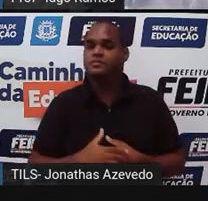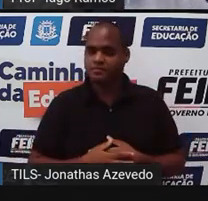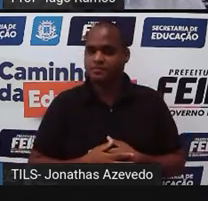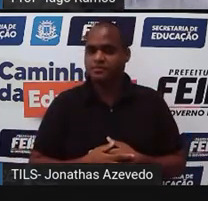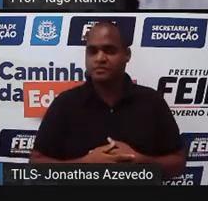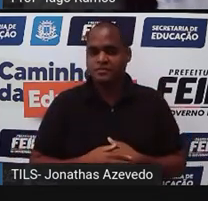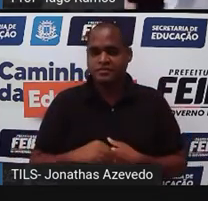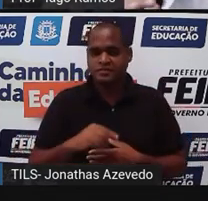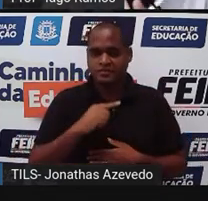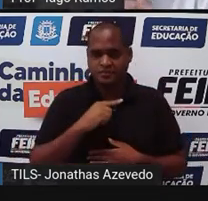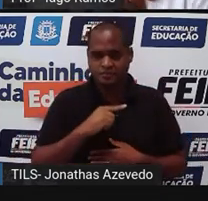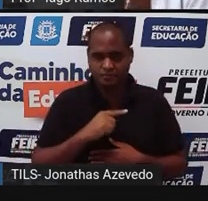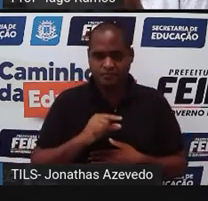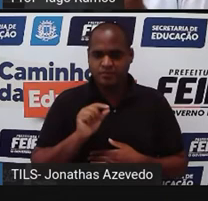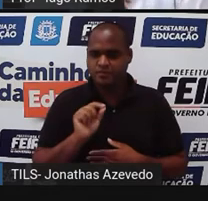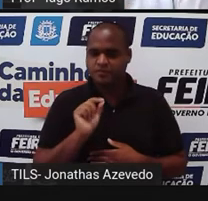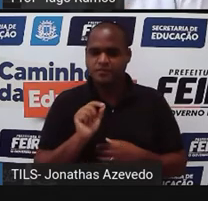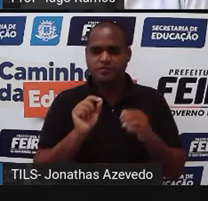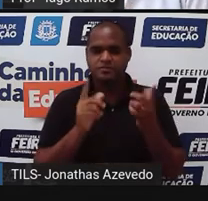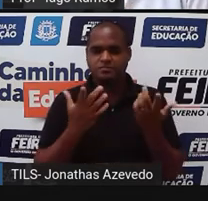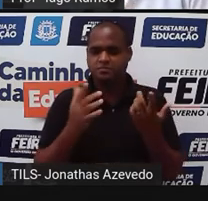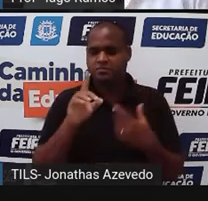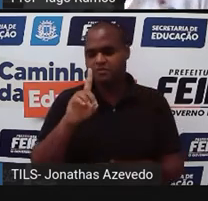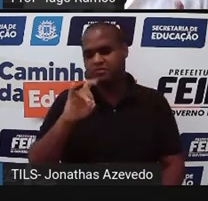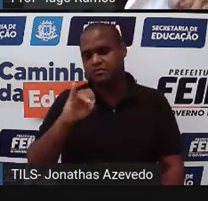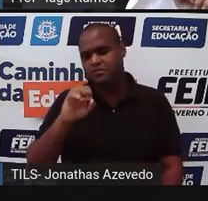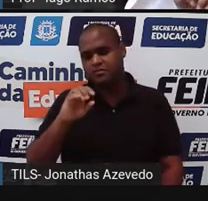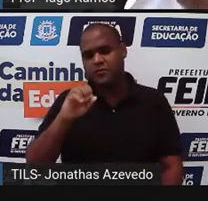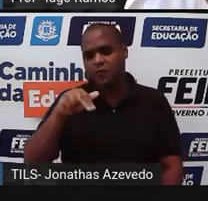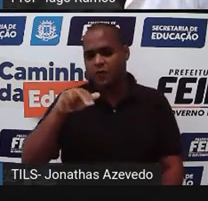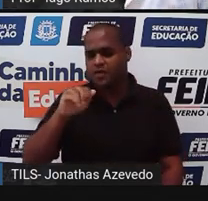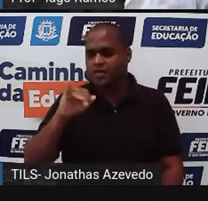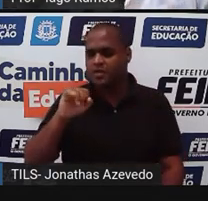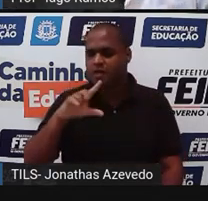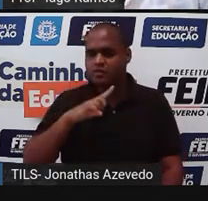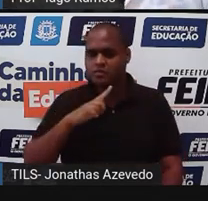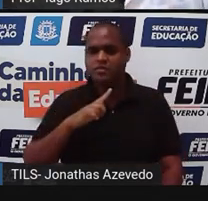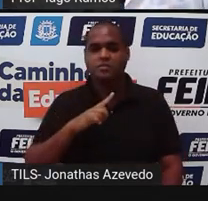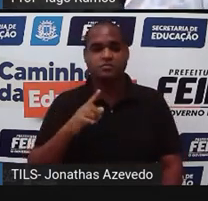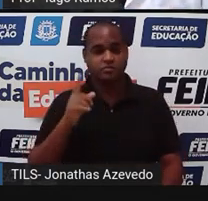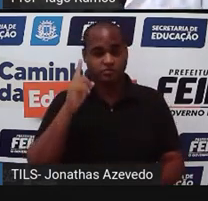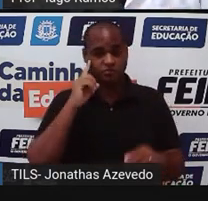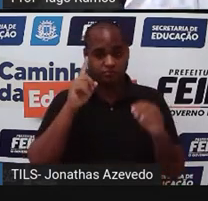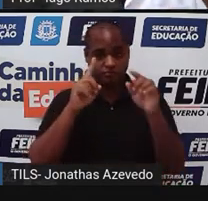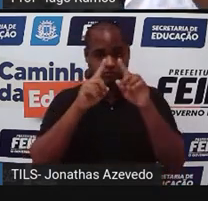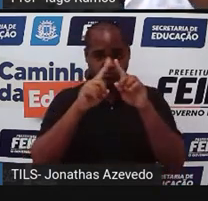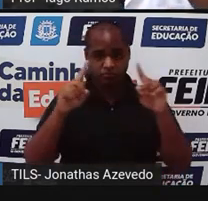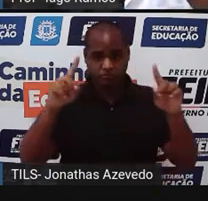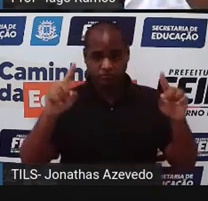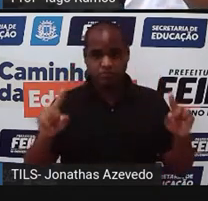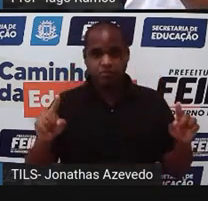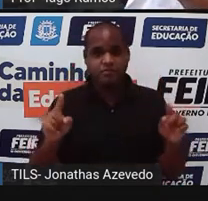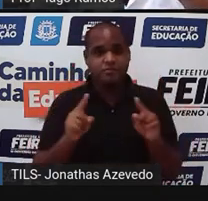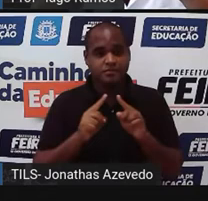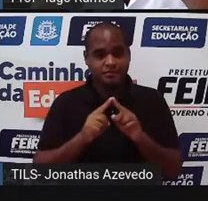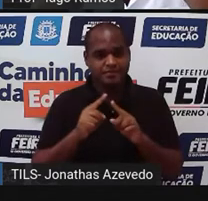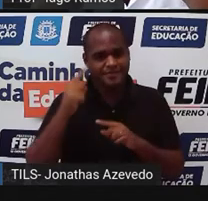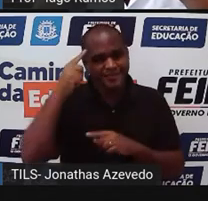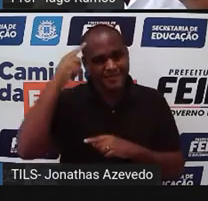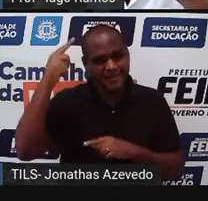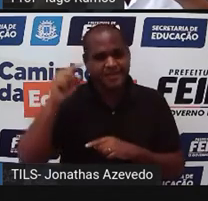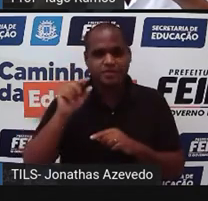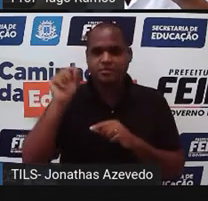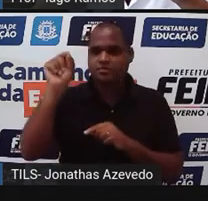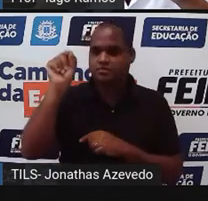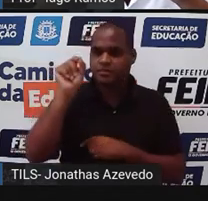diagonal Professor o que é diagonal no retângulo e o retângulo diagonal é aquela